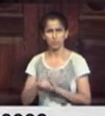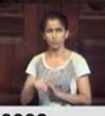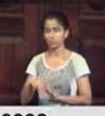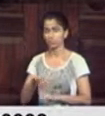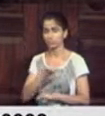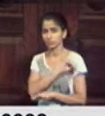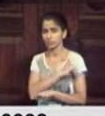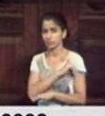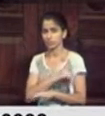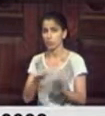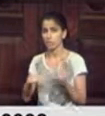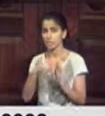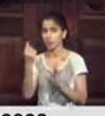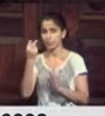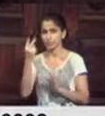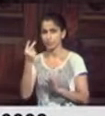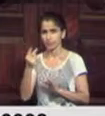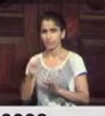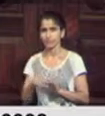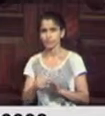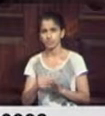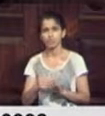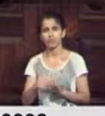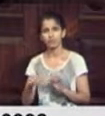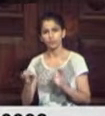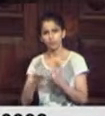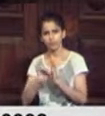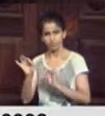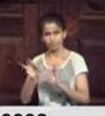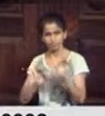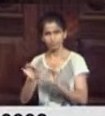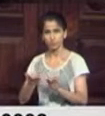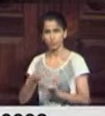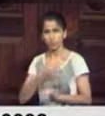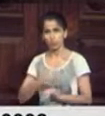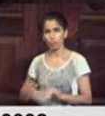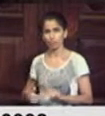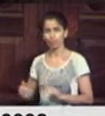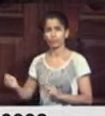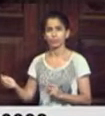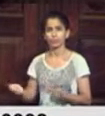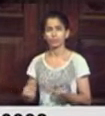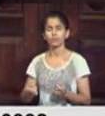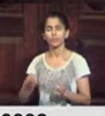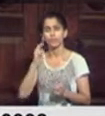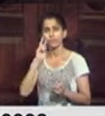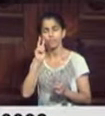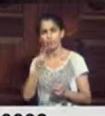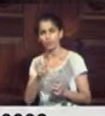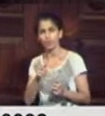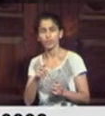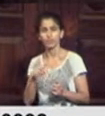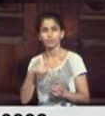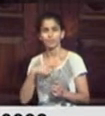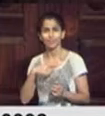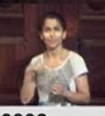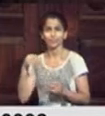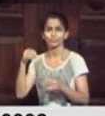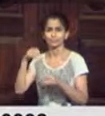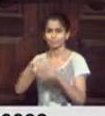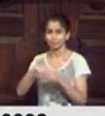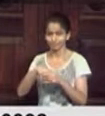primeira vez, recebemos uma proposta orçamentária do Governo do Estado para apreciar, que carrega